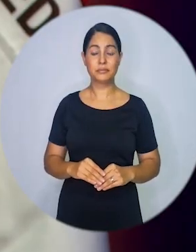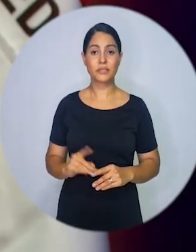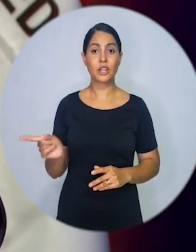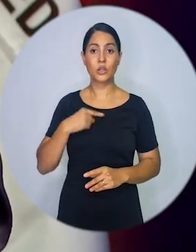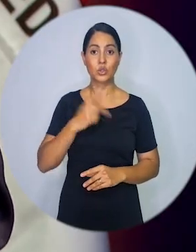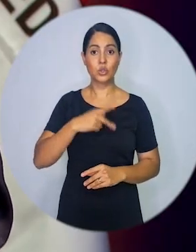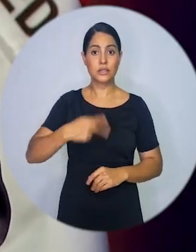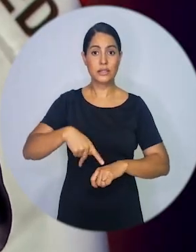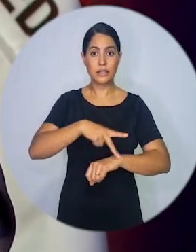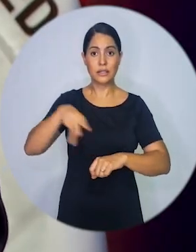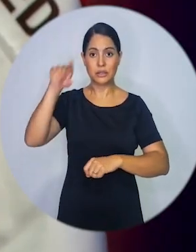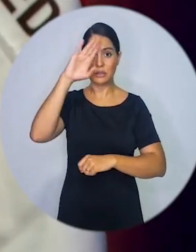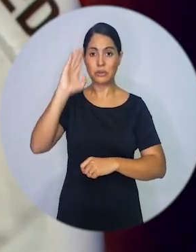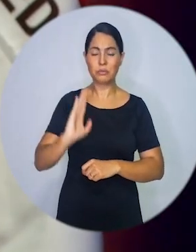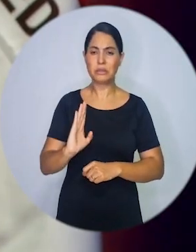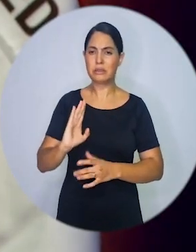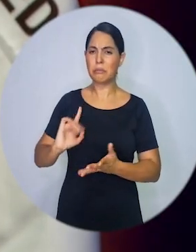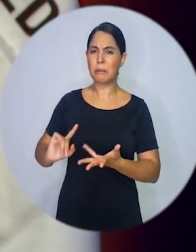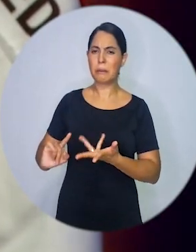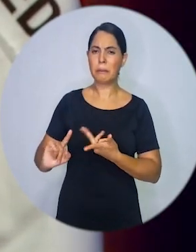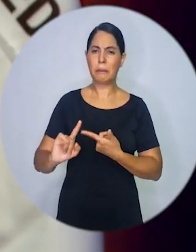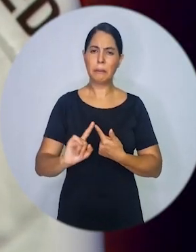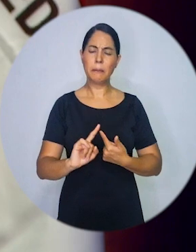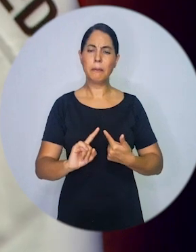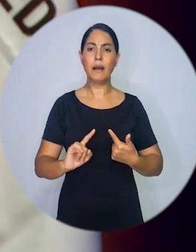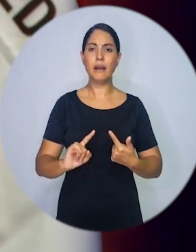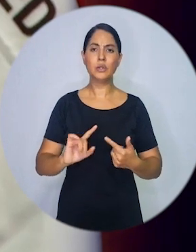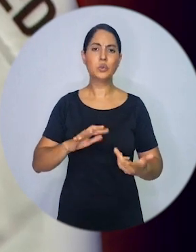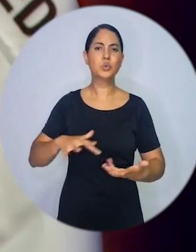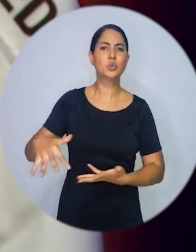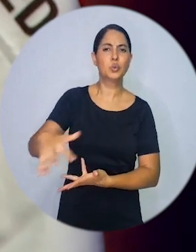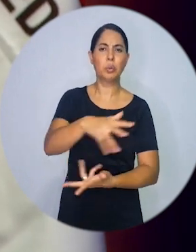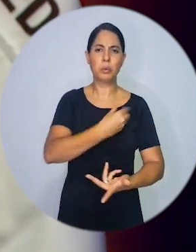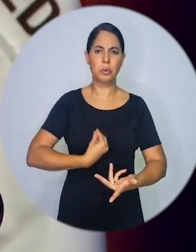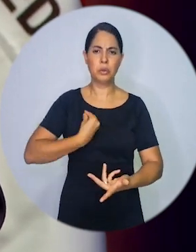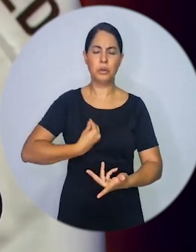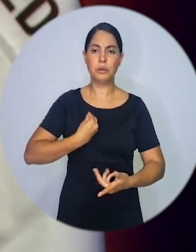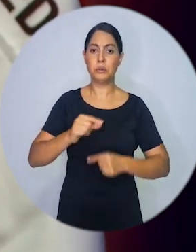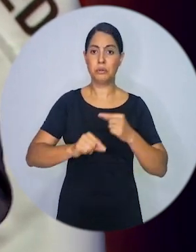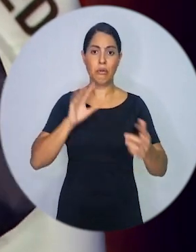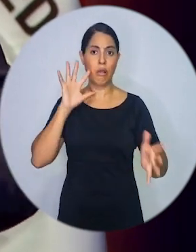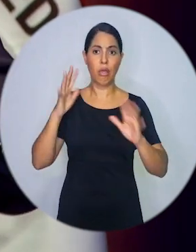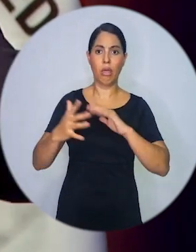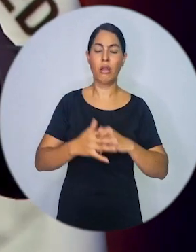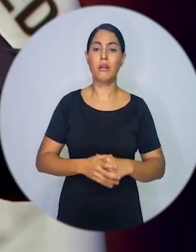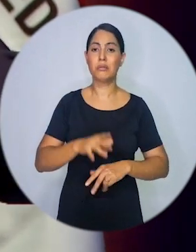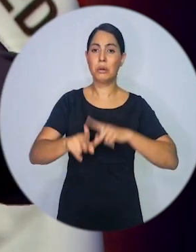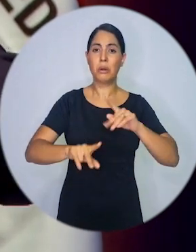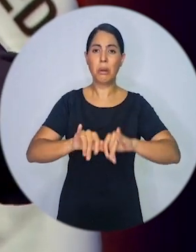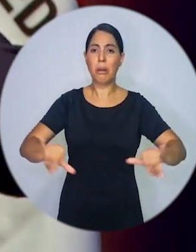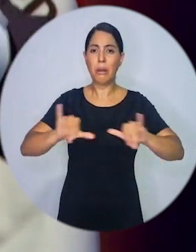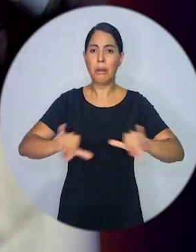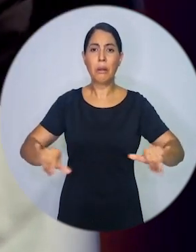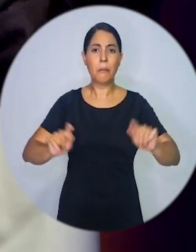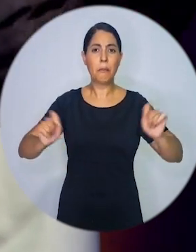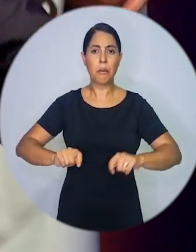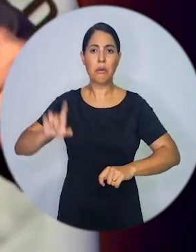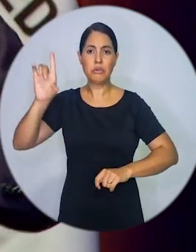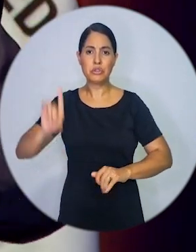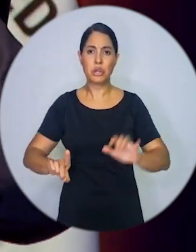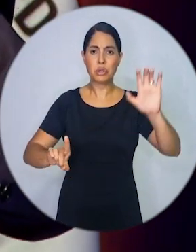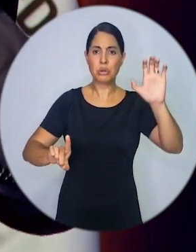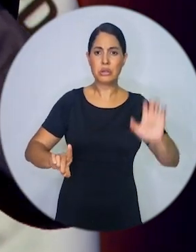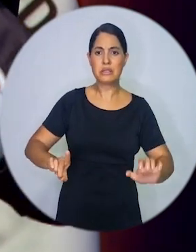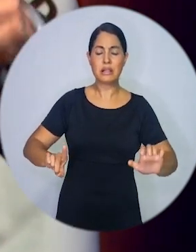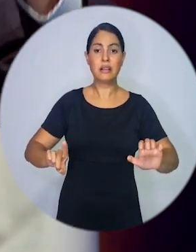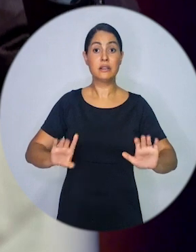Nós vivemos no Brasil algumas das vicissitudes que foram vividas no mundo. O populismo extremista pode ser de extrema